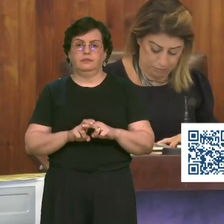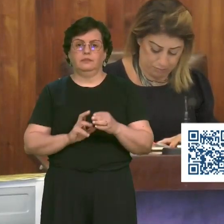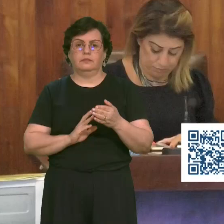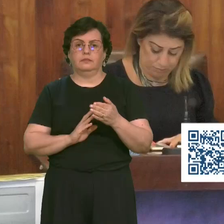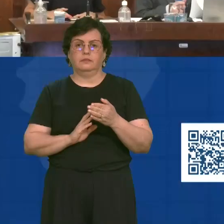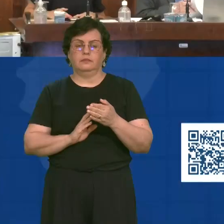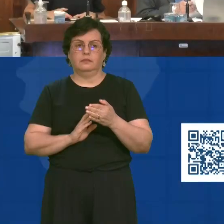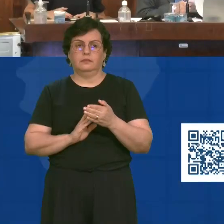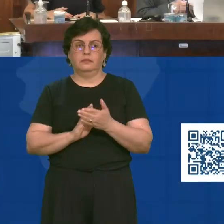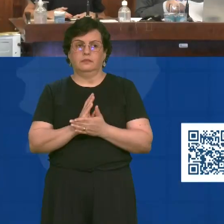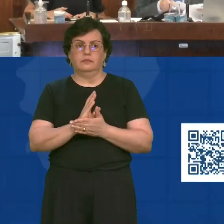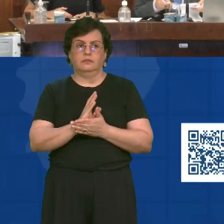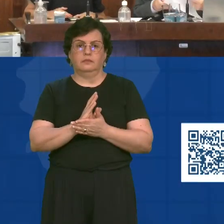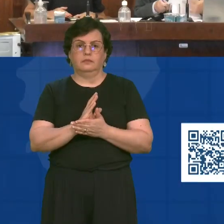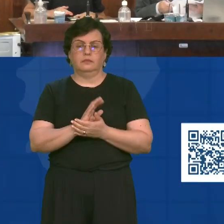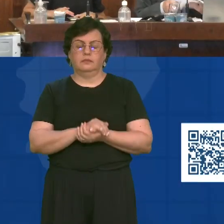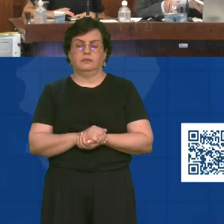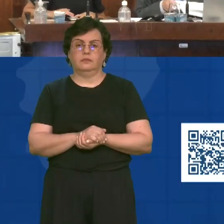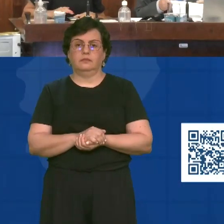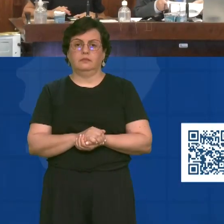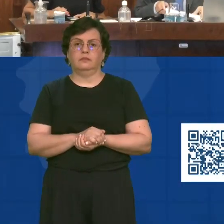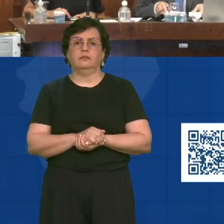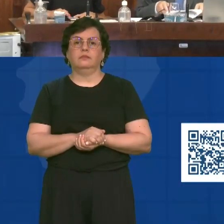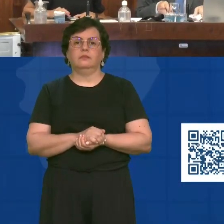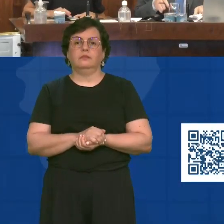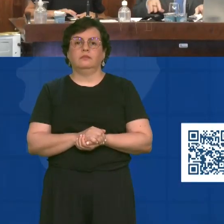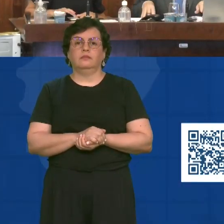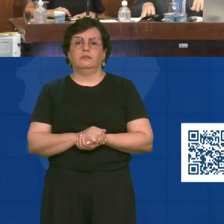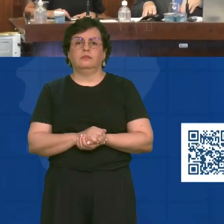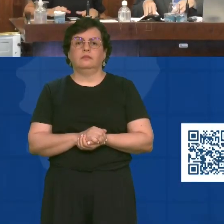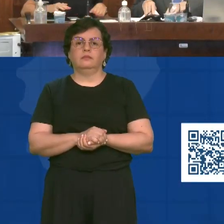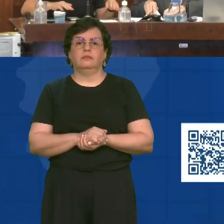permaneça como se encontram requerimento aprovado